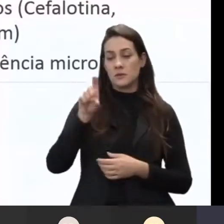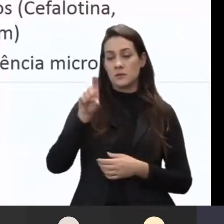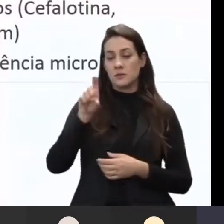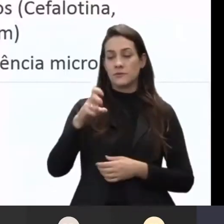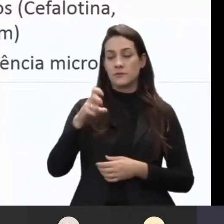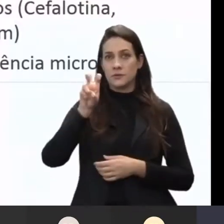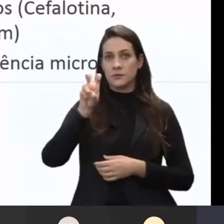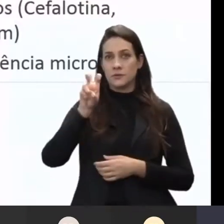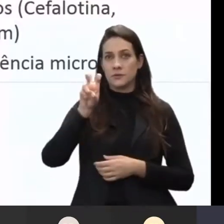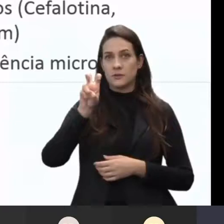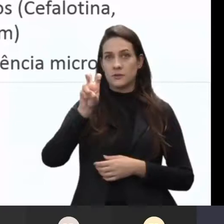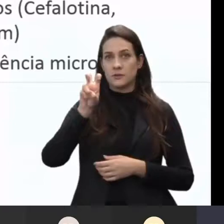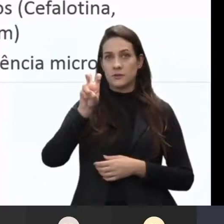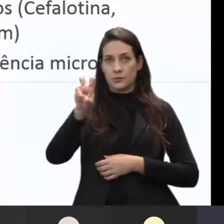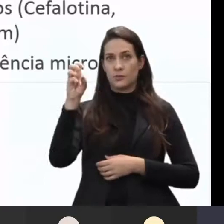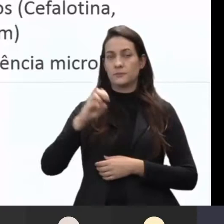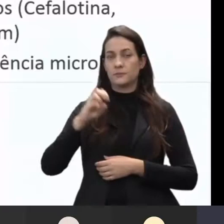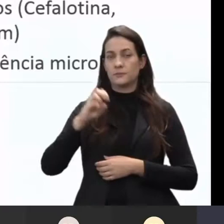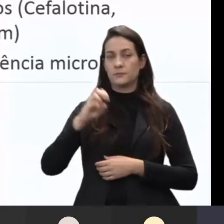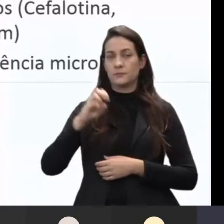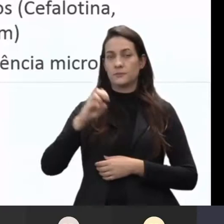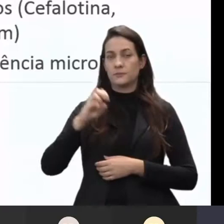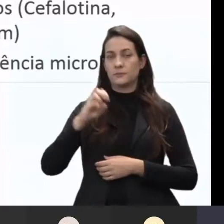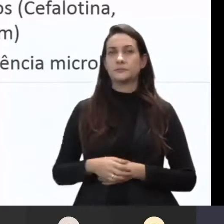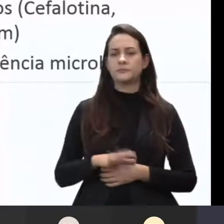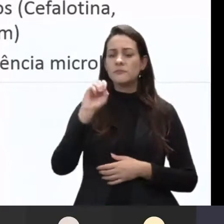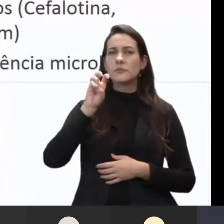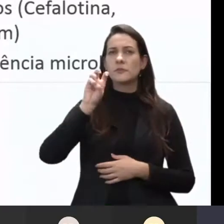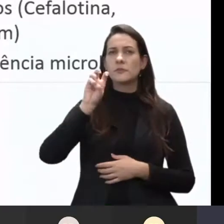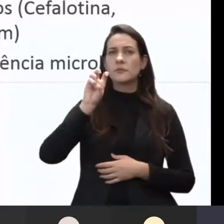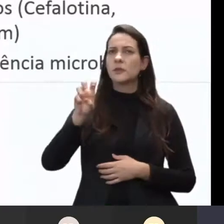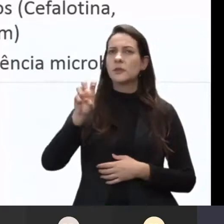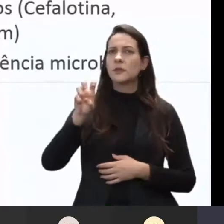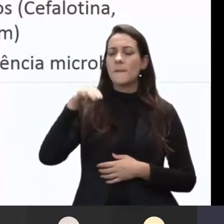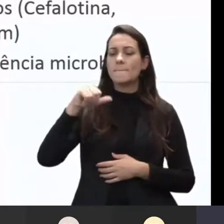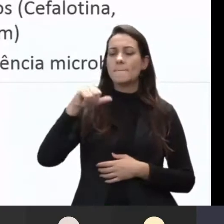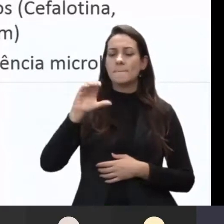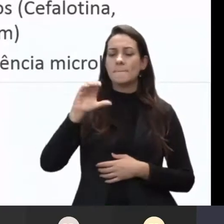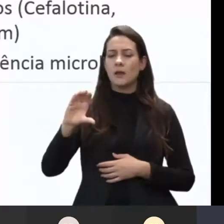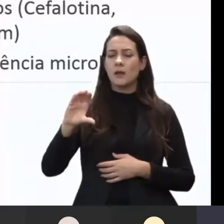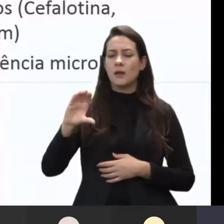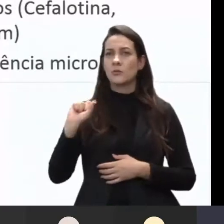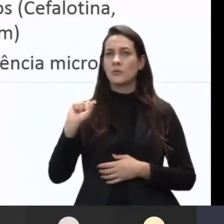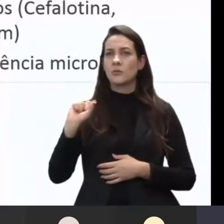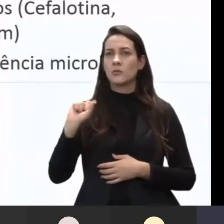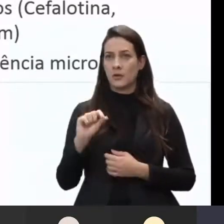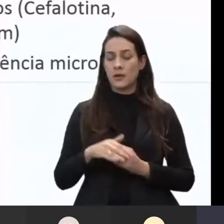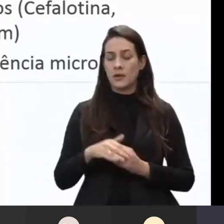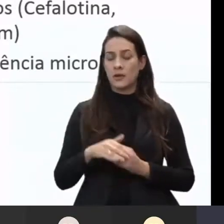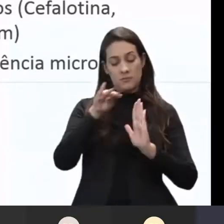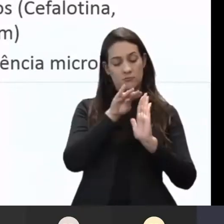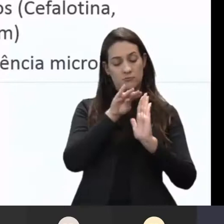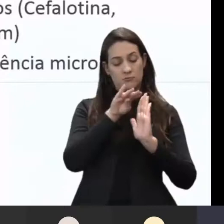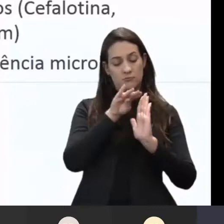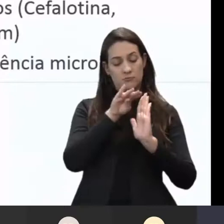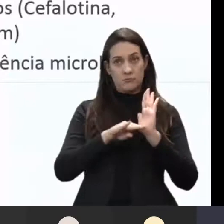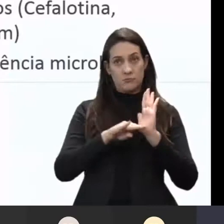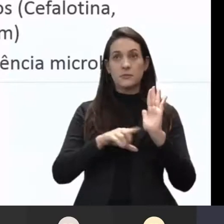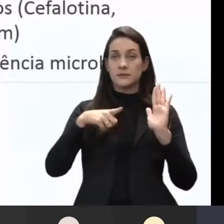McFarland. O que seria essa escala de 0,5 de McFarland? É uma escala onde nós